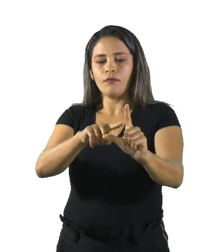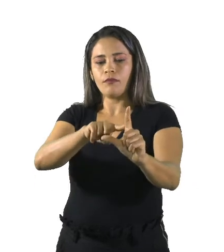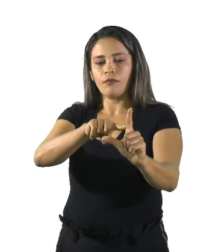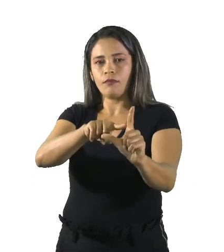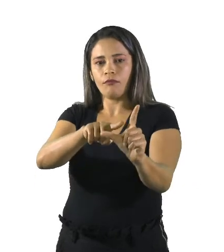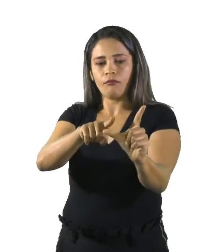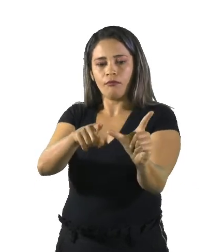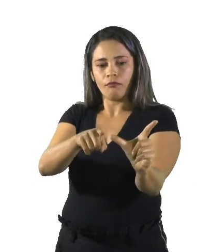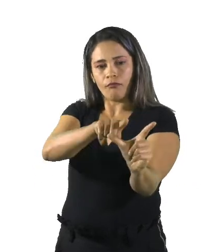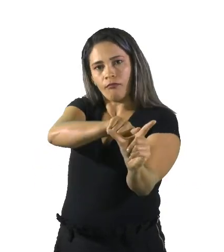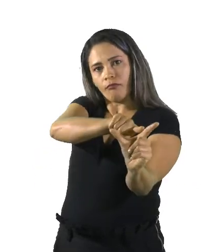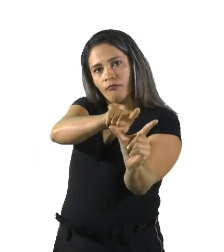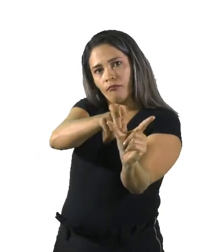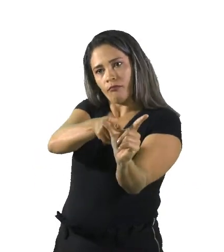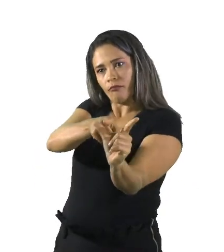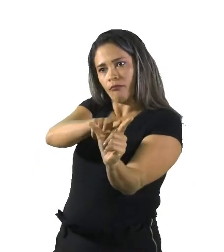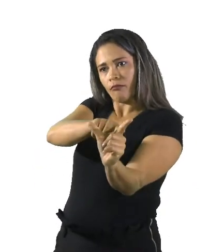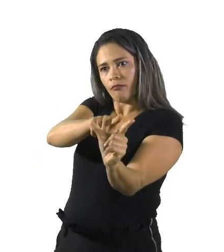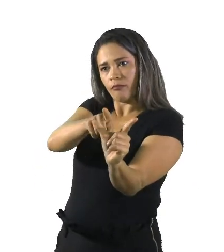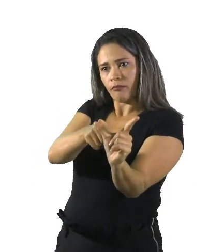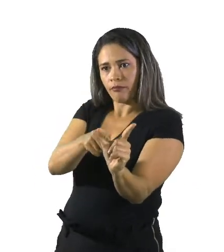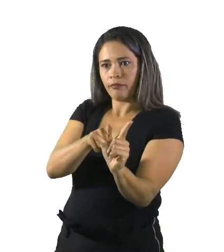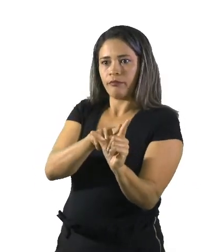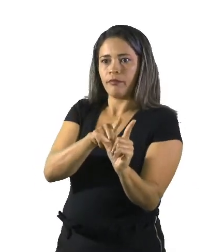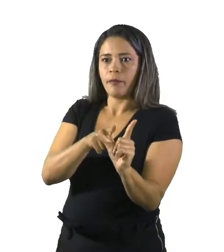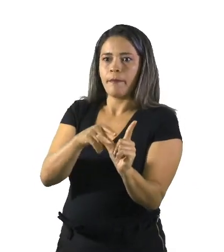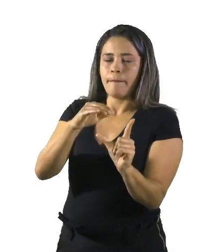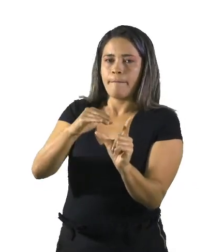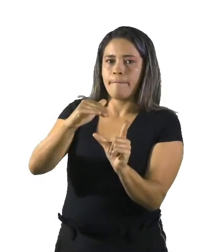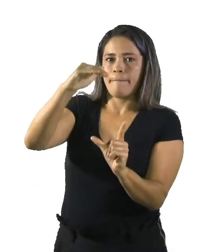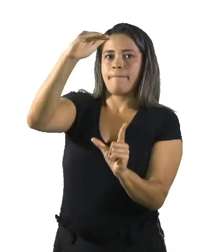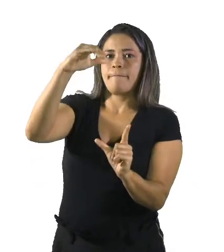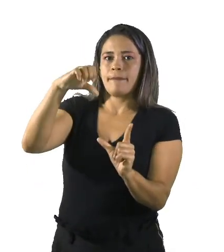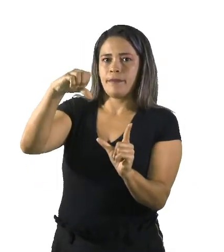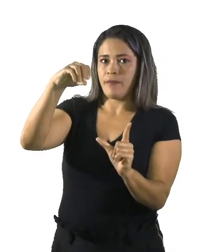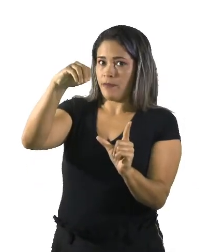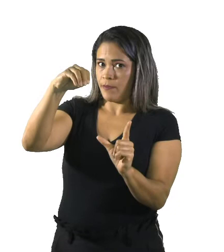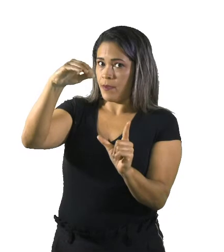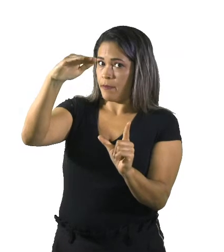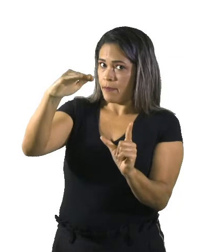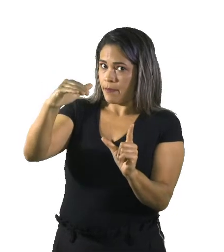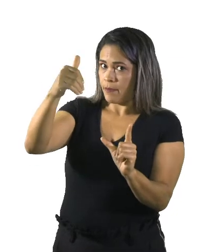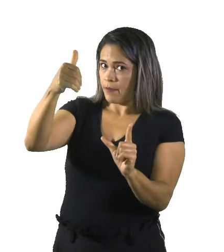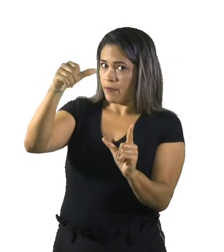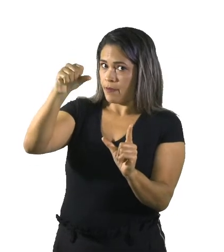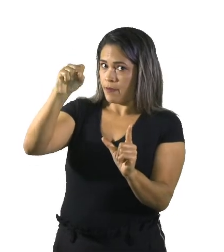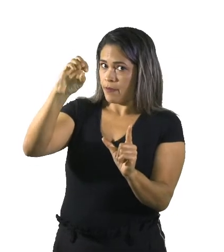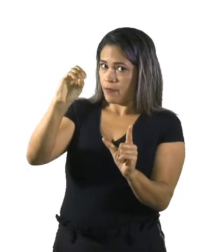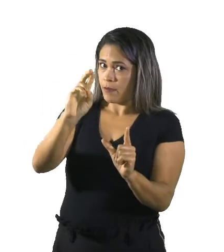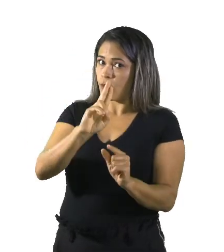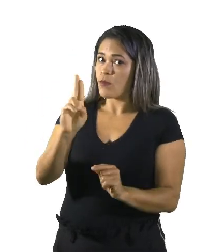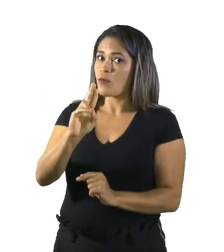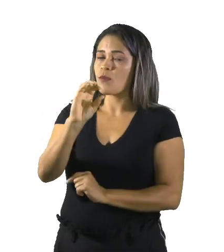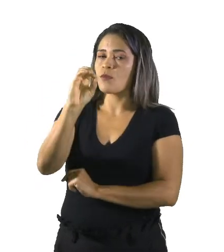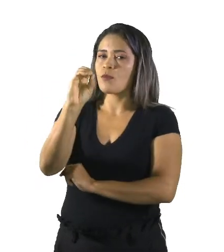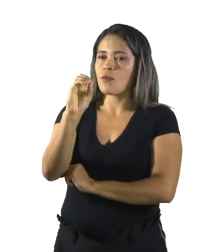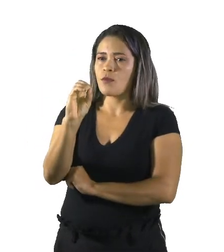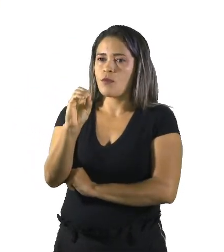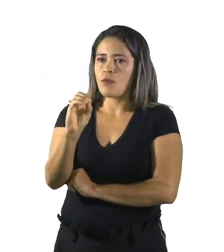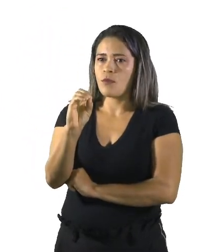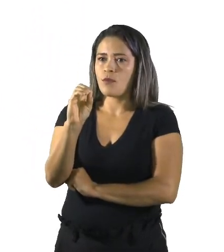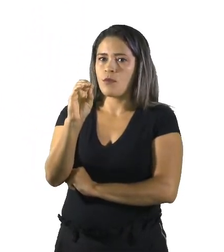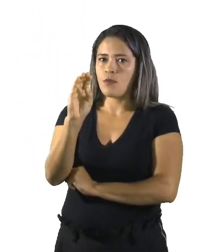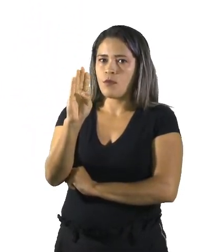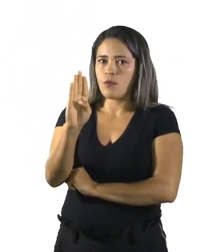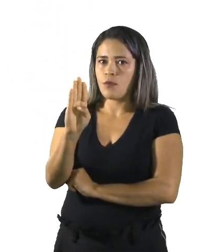graus e menos do que 180. Nesse caso, nós vamos chamá-lo de obtuso. Então, o que é um ângulo obtuso? É